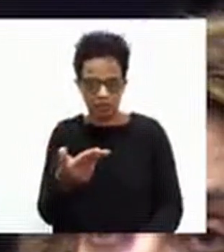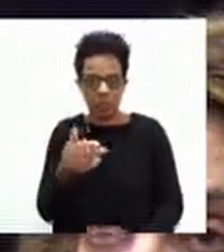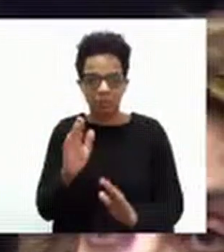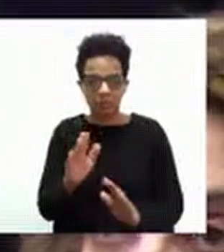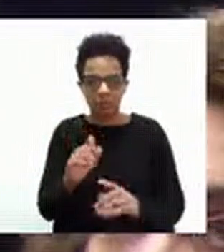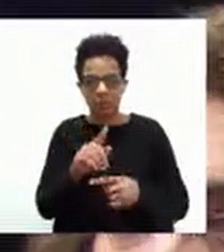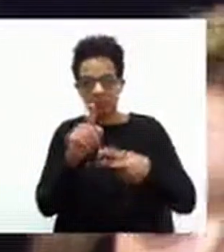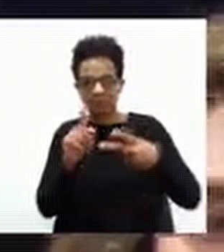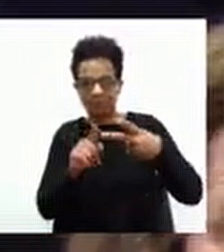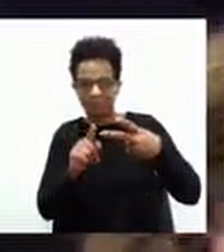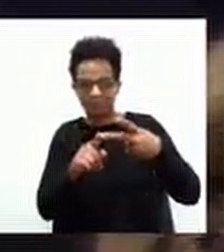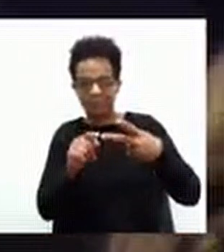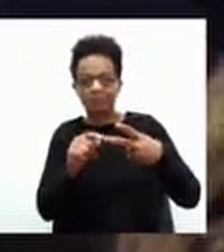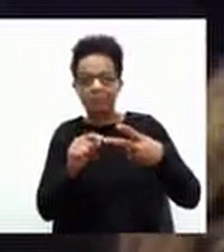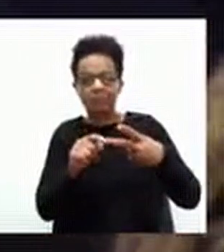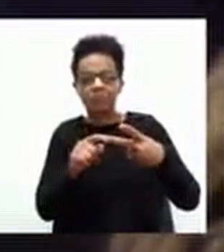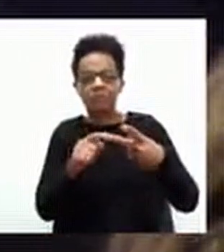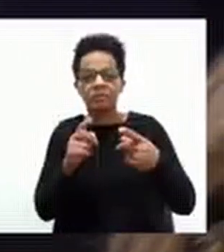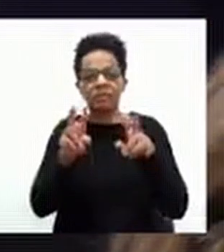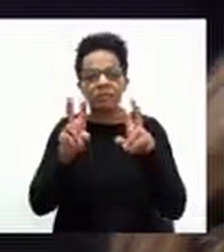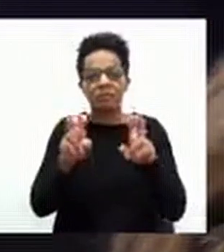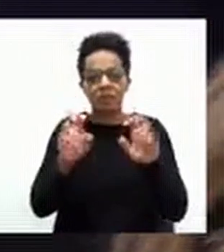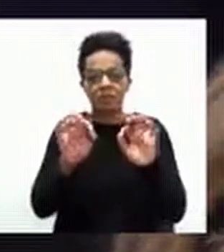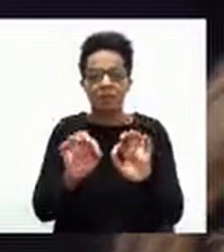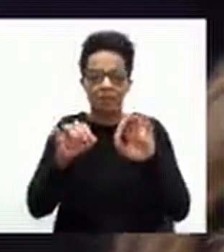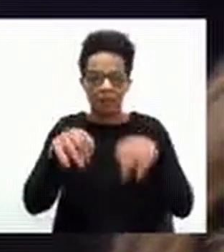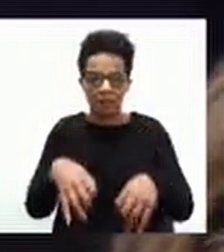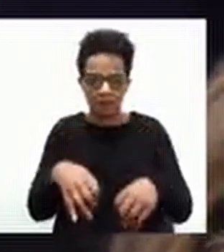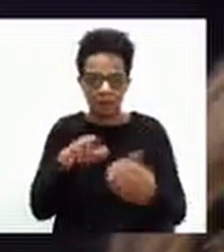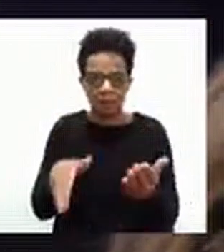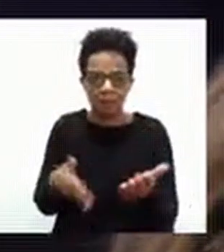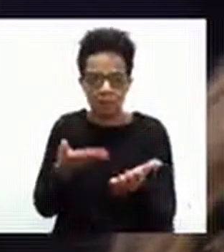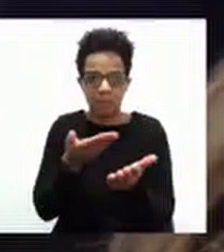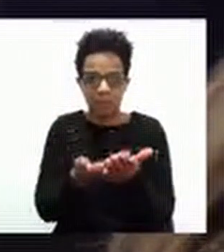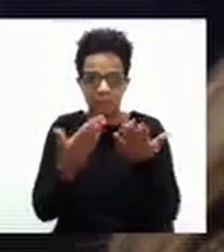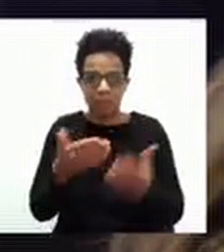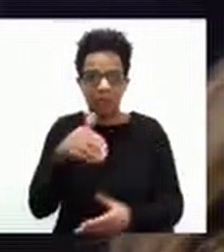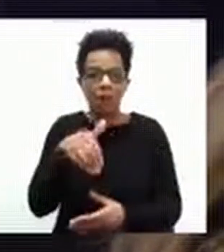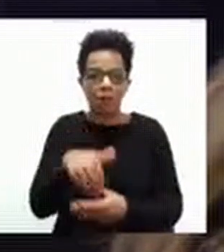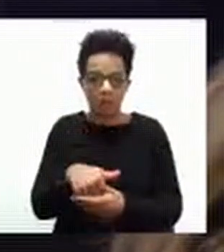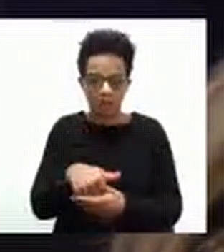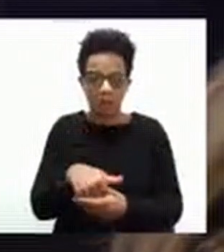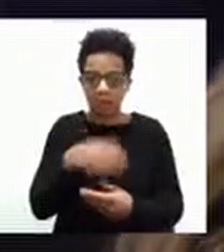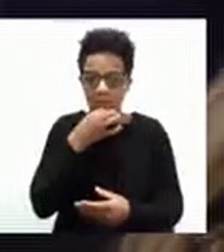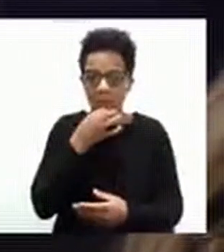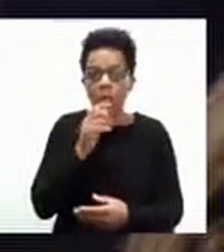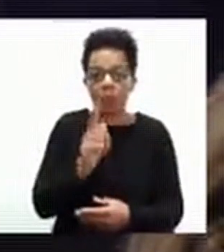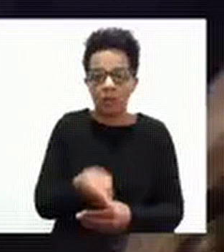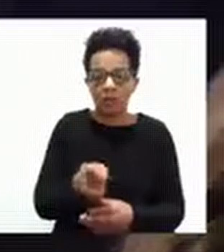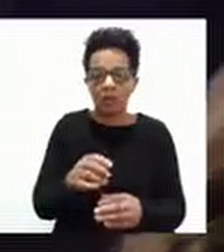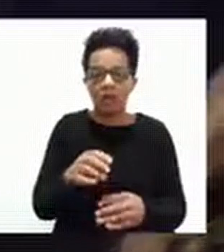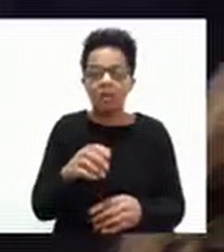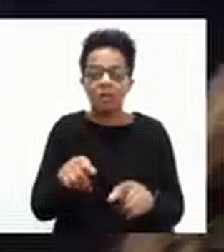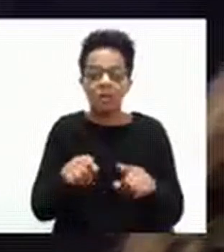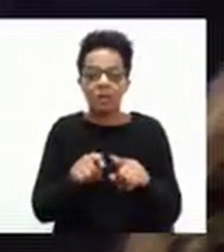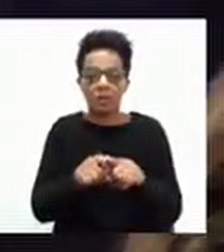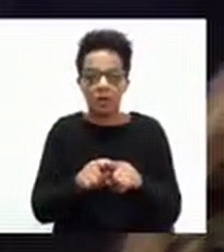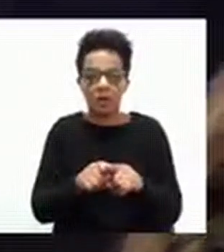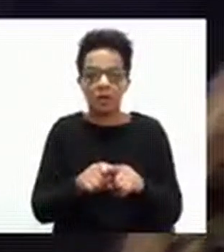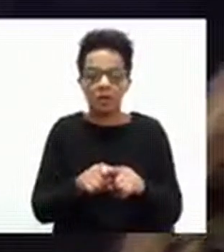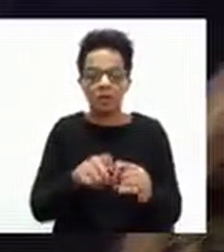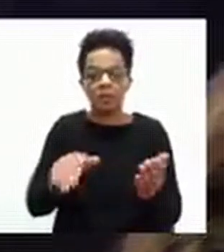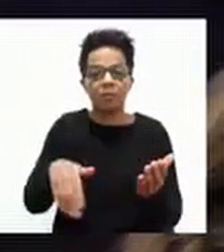dedicado à exposição final da proposta, que está aqui a ser votada, refiro-me então ao capítulo 4 da PD, da proposta de